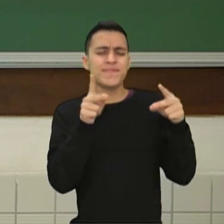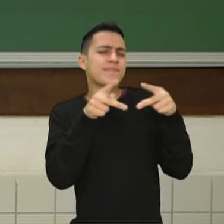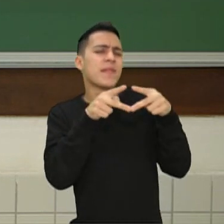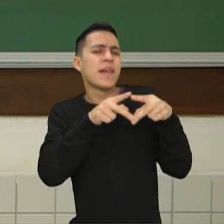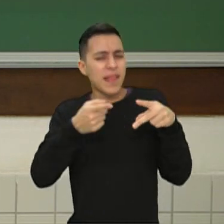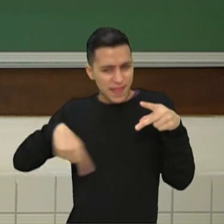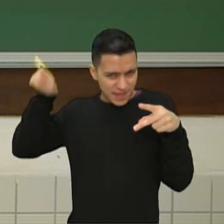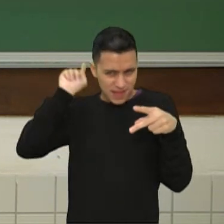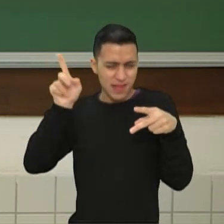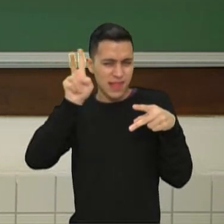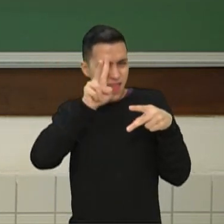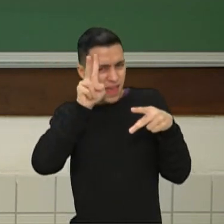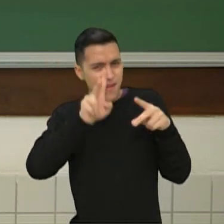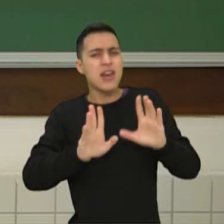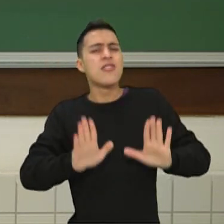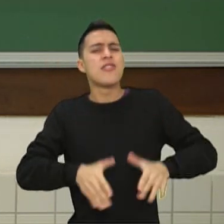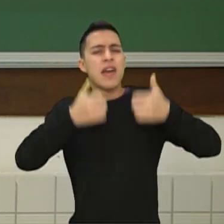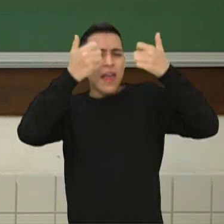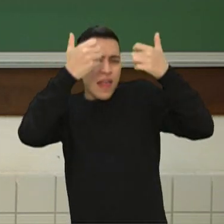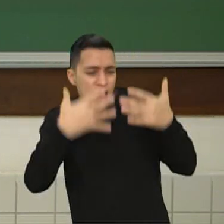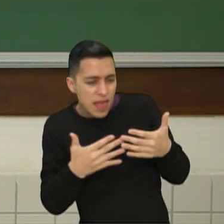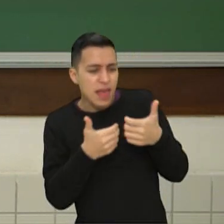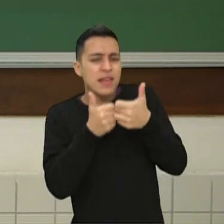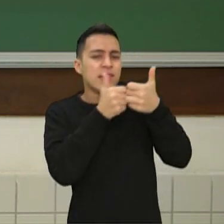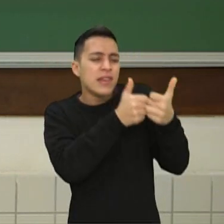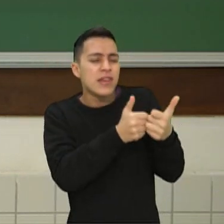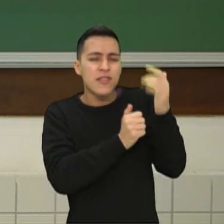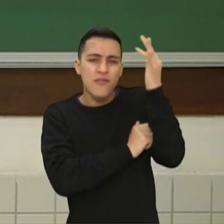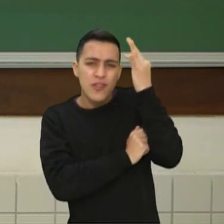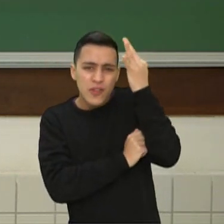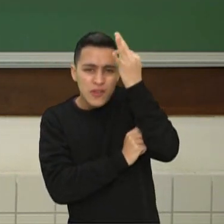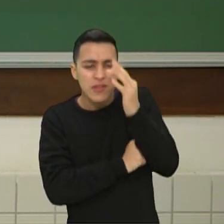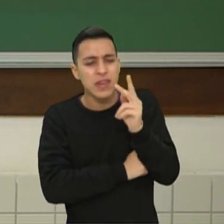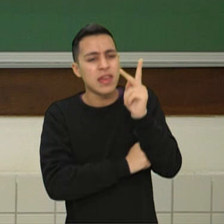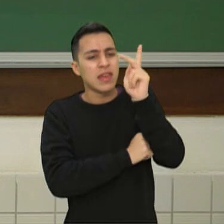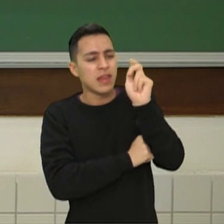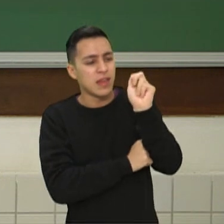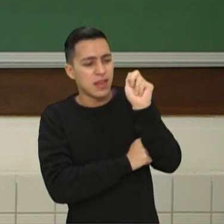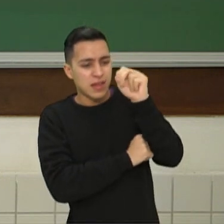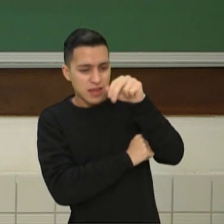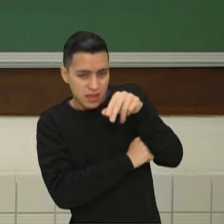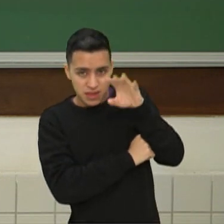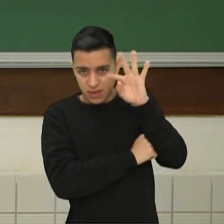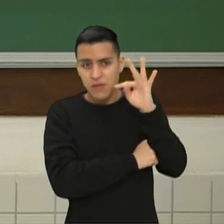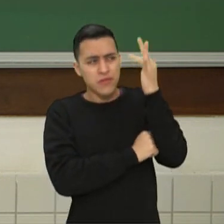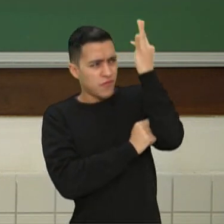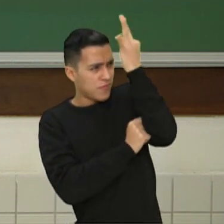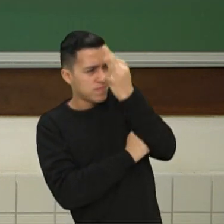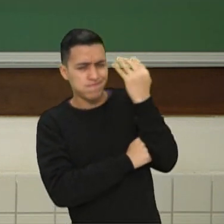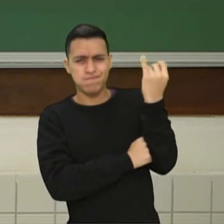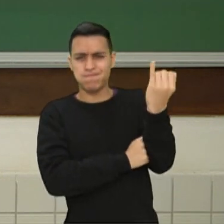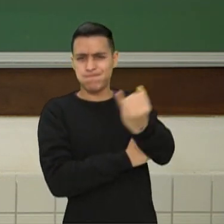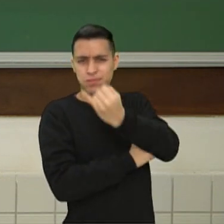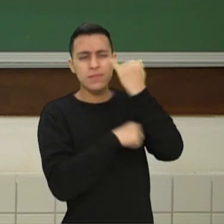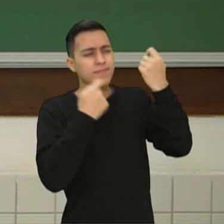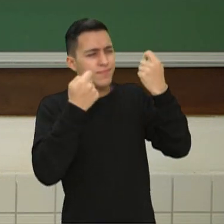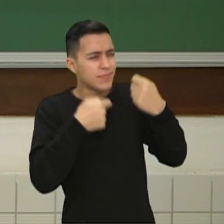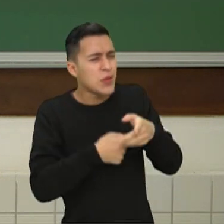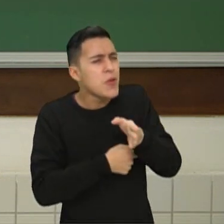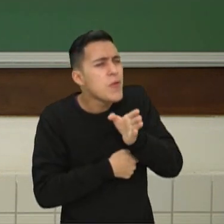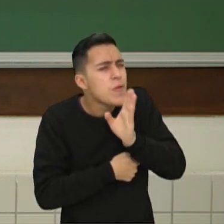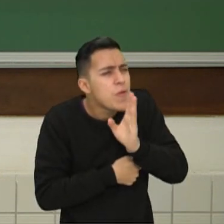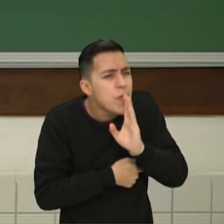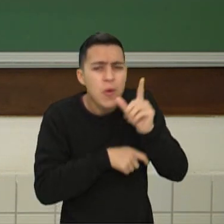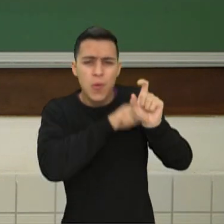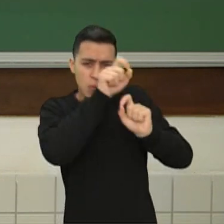anteriores, na verdade, né, a gente trabalhou a filosofia do Kant, tá, um filósofo bem importante também, que a gente tem que saber, conhecer alguns